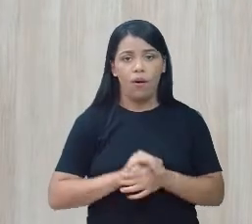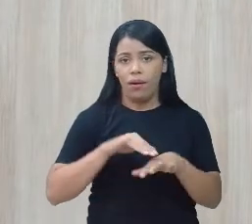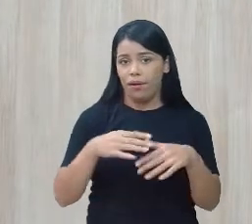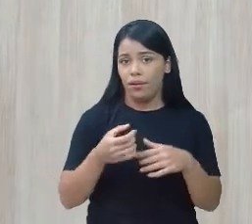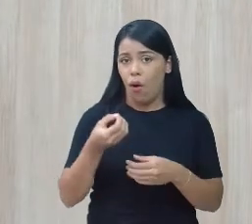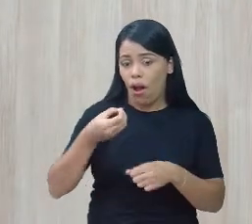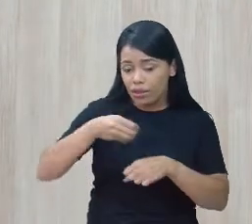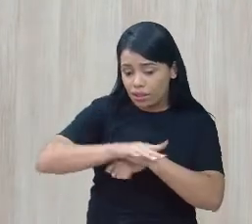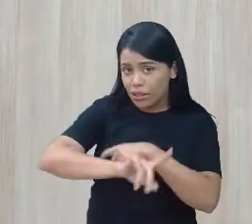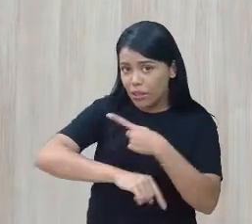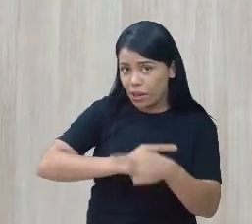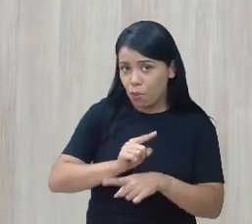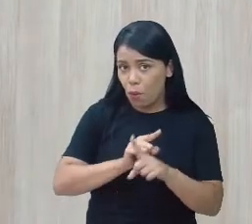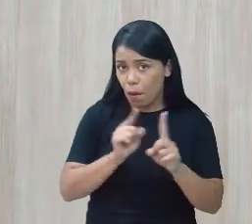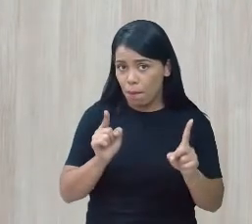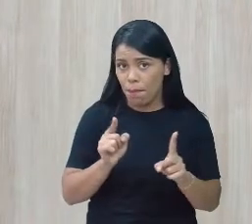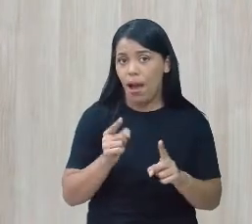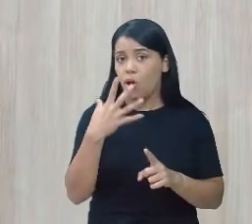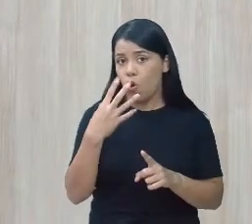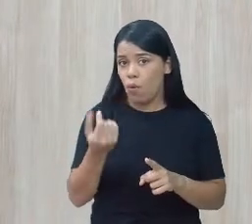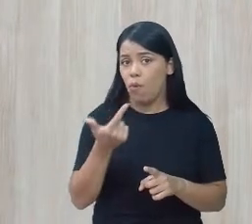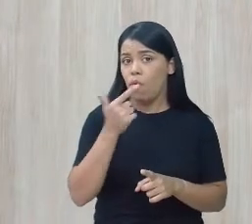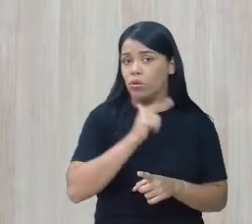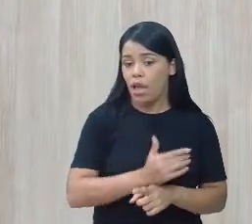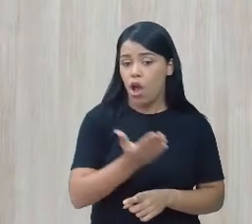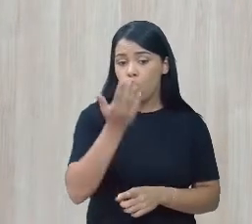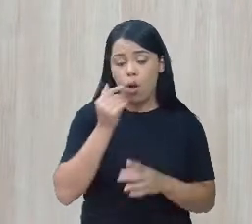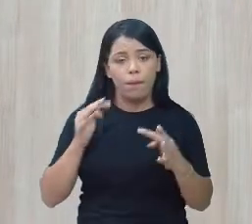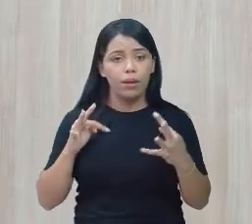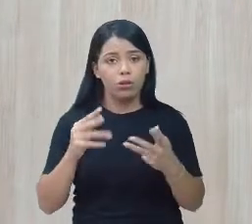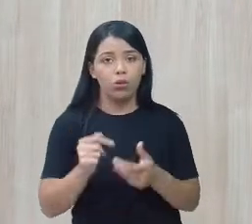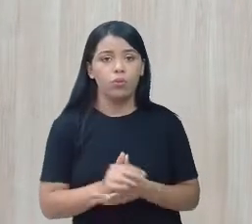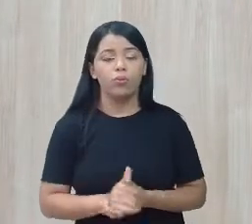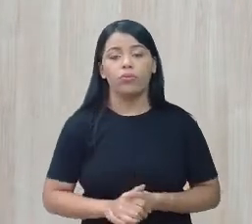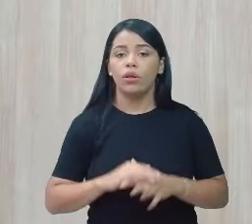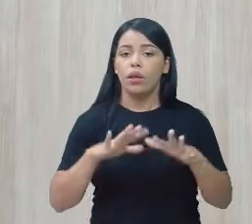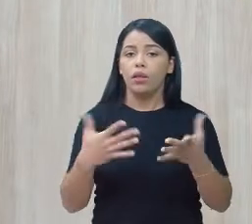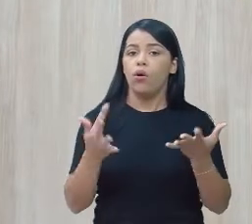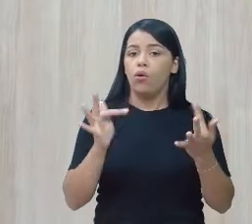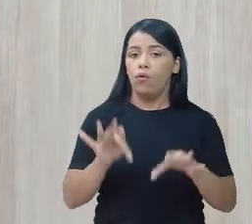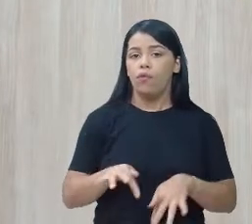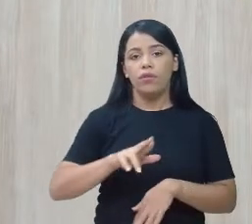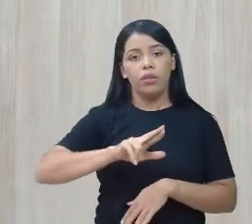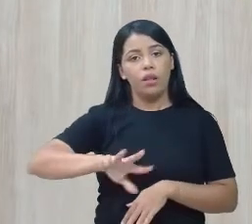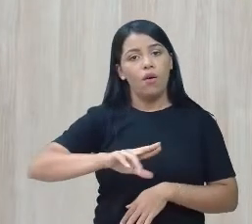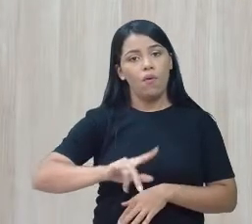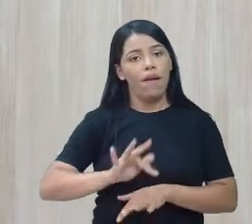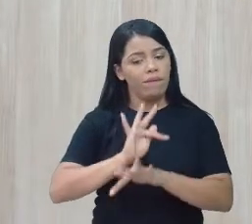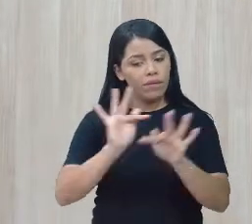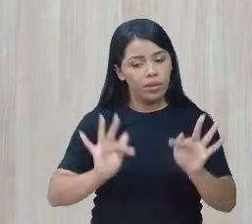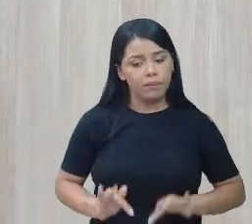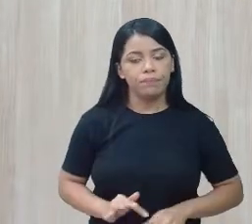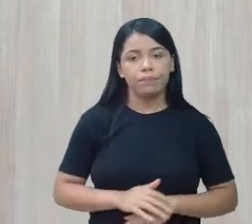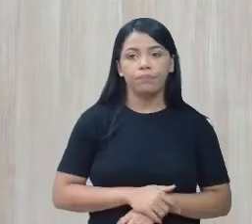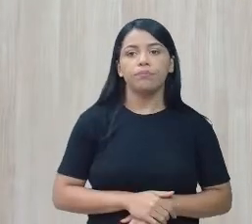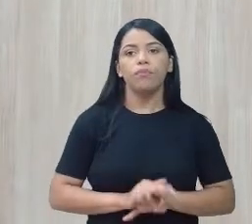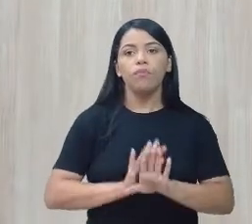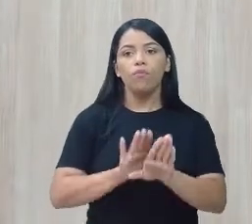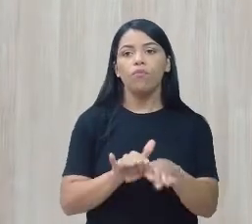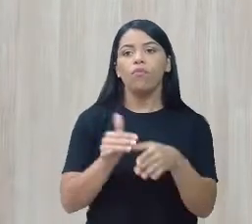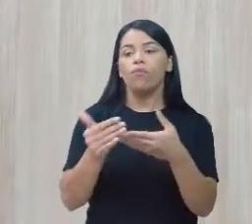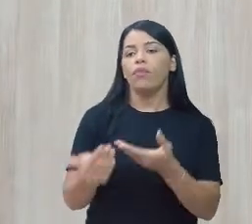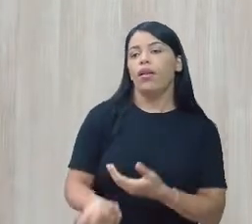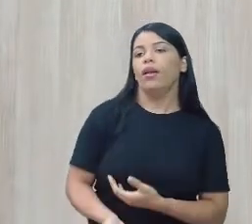mas o lobo mau consegue comer todo mundo, devorar. Então, o final não é feliz, tá certo? A Chapeuzinho Vermelho